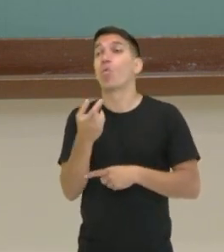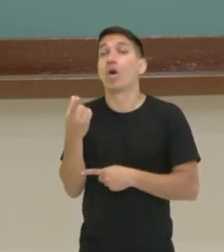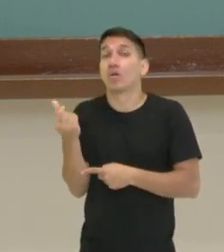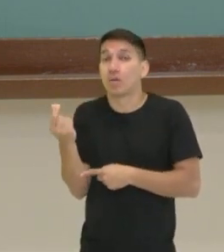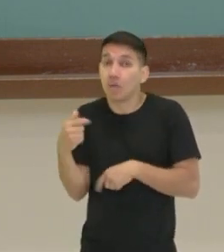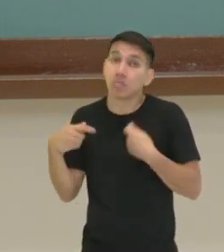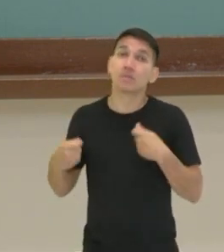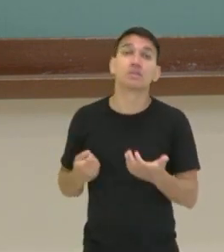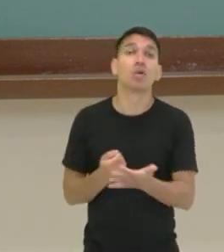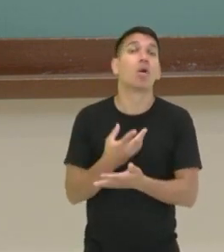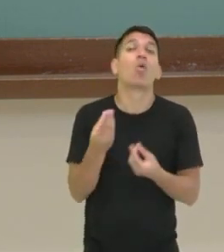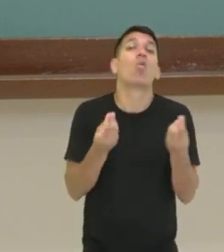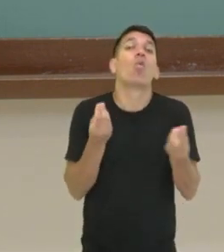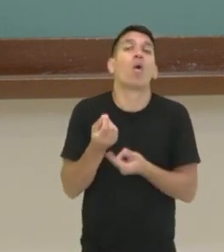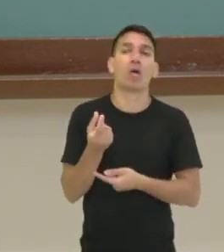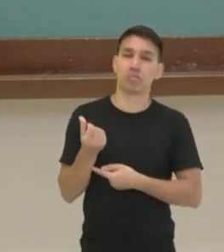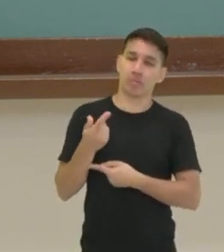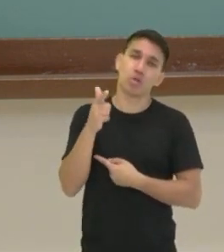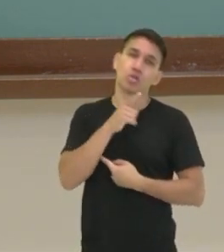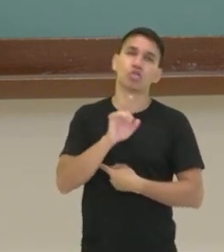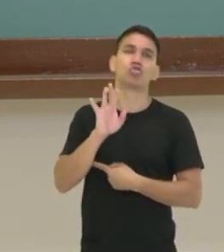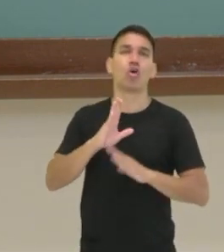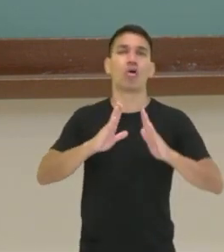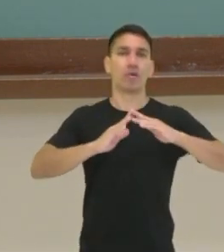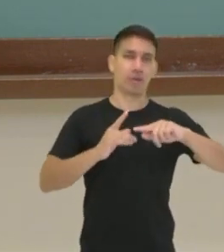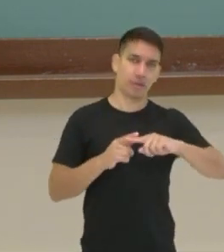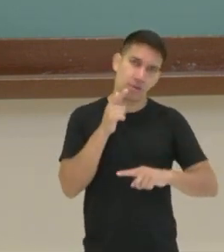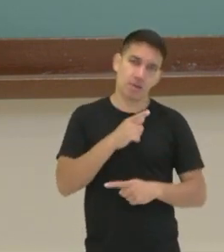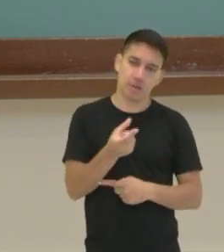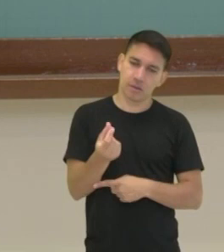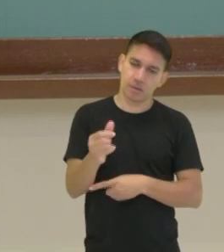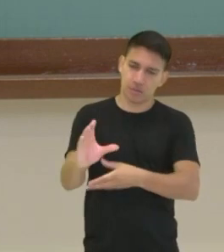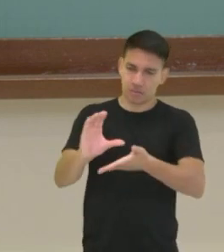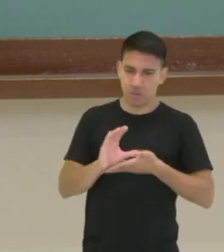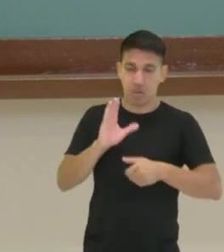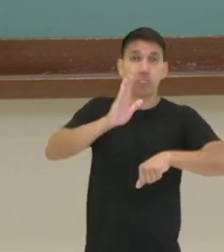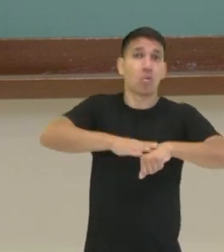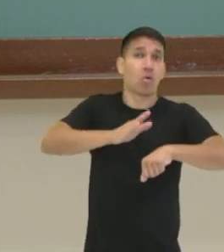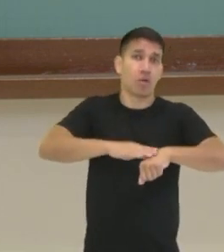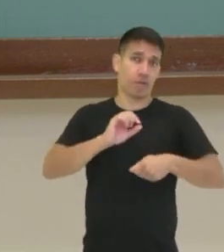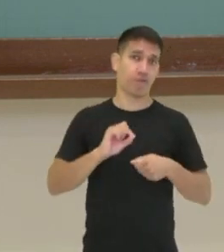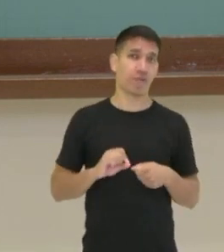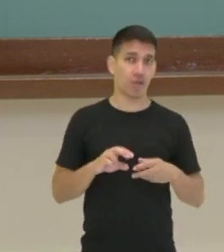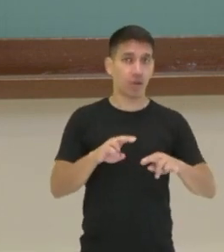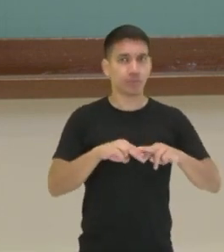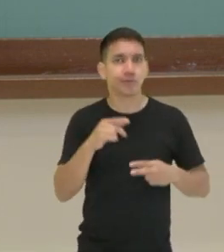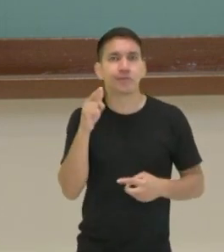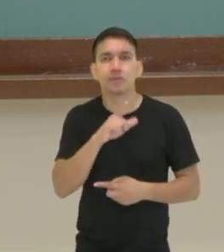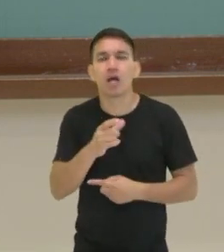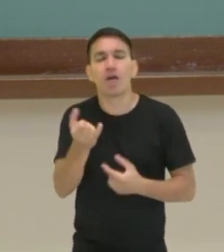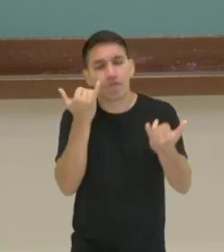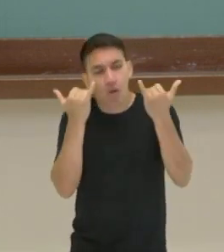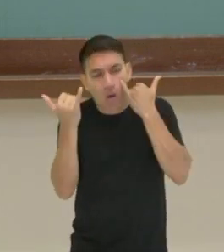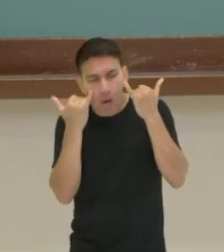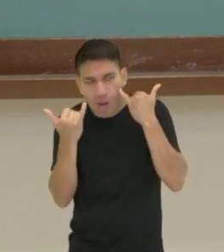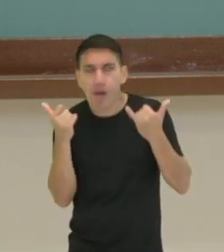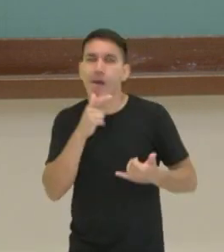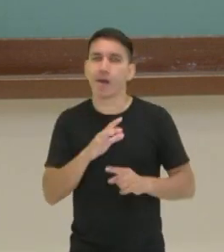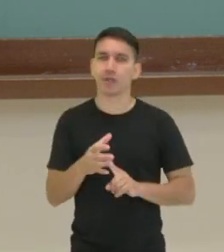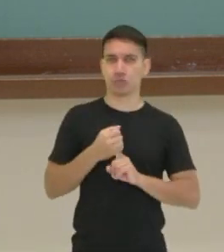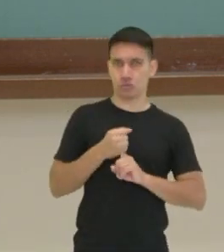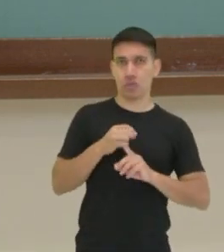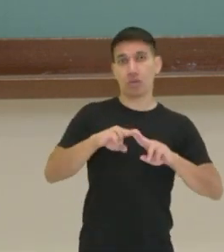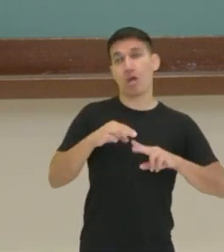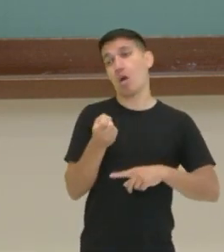investimento? Quem tinha acesso a esse investimento era a igreja, que ela podia ter esses livros porque elas mesmas produziam, então eles podiam ter acesso à informação, e alguns